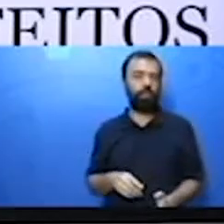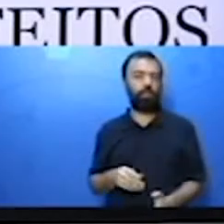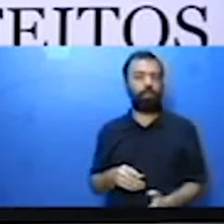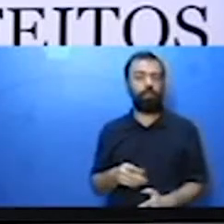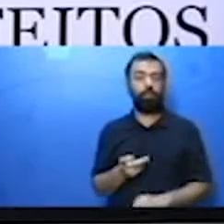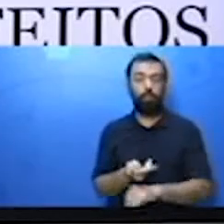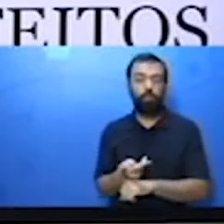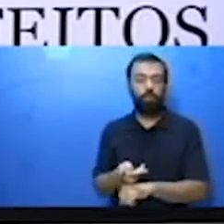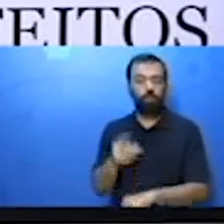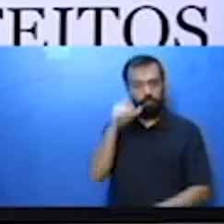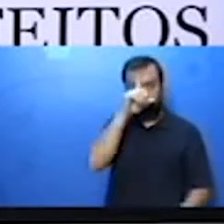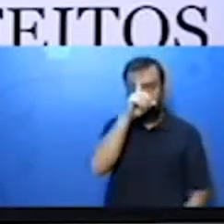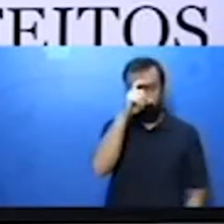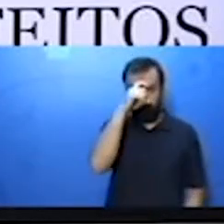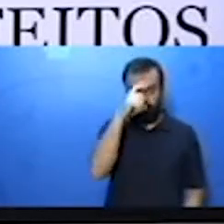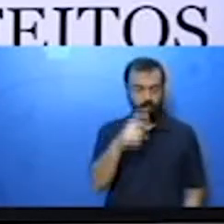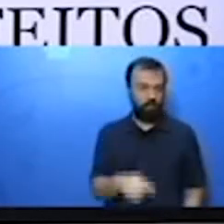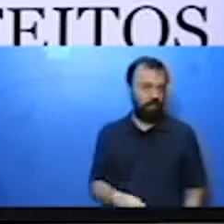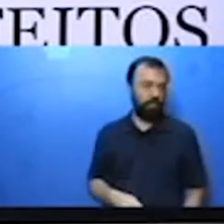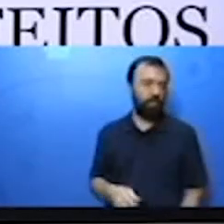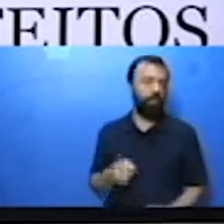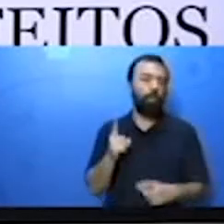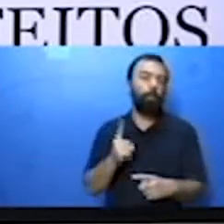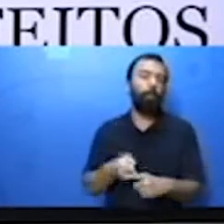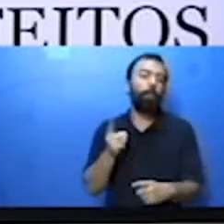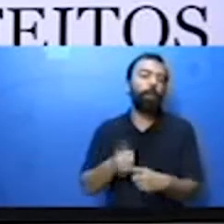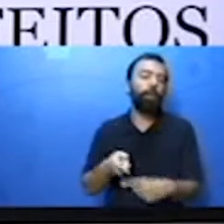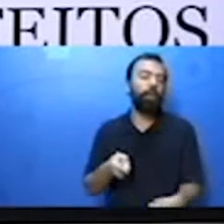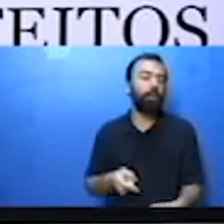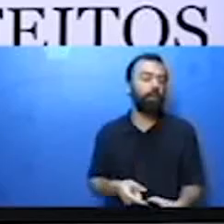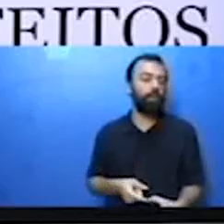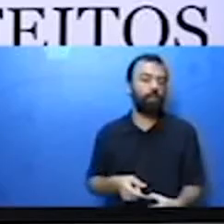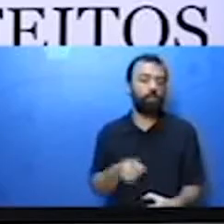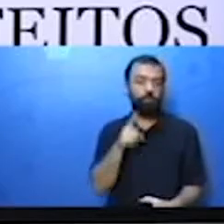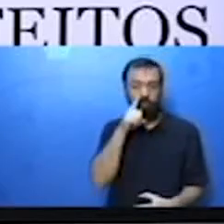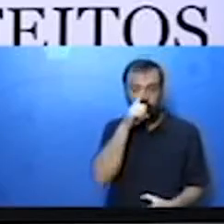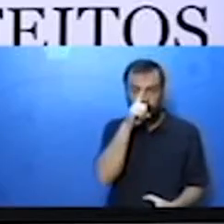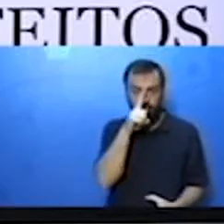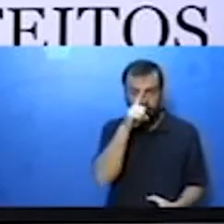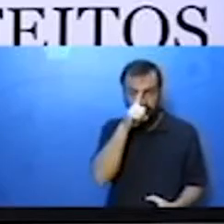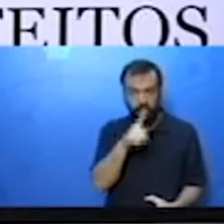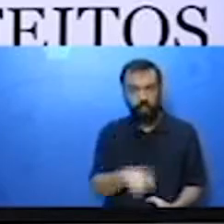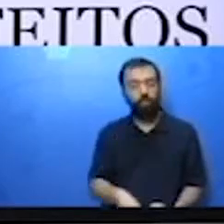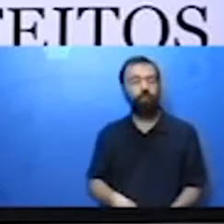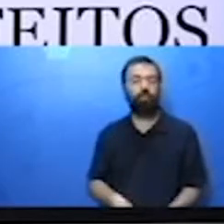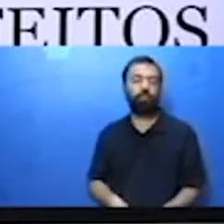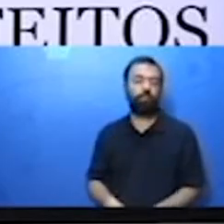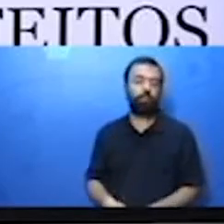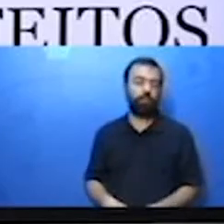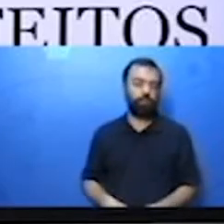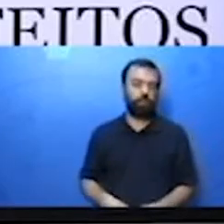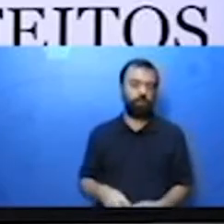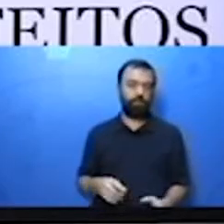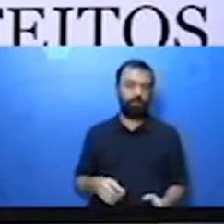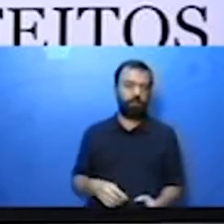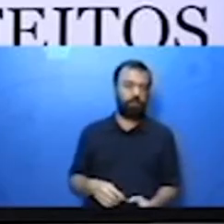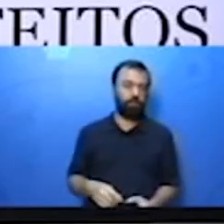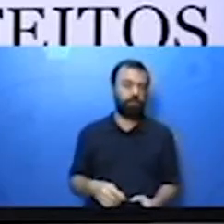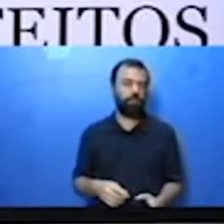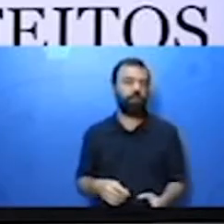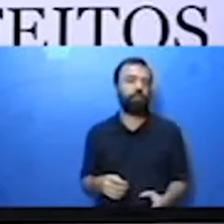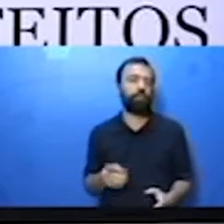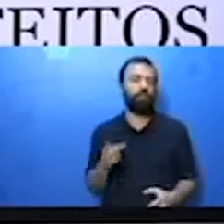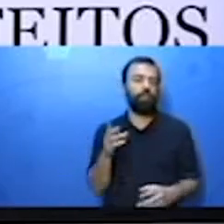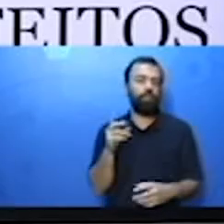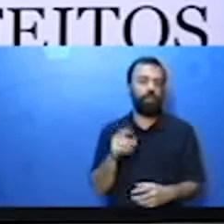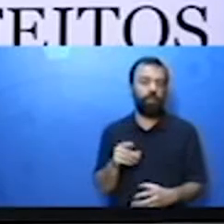o médico. Porque o risco é grande quando as pessoas não procuram atendimento médico, pois aumentam